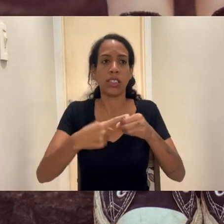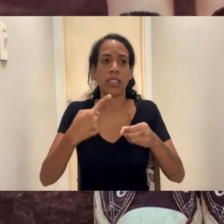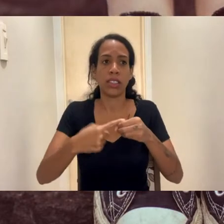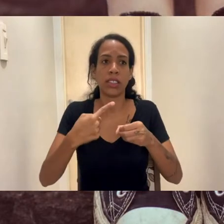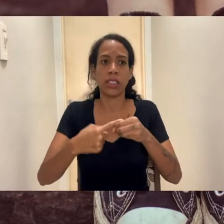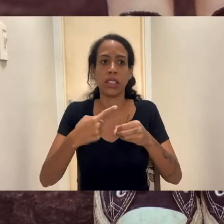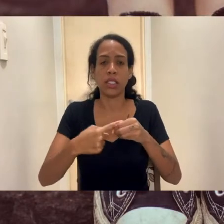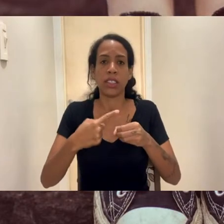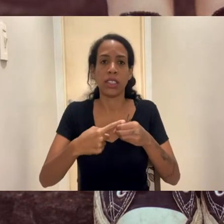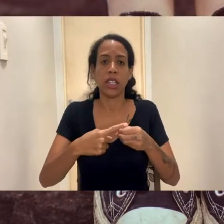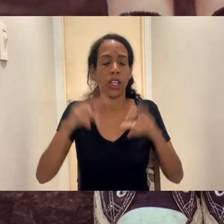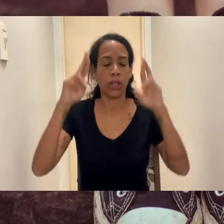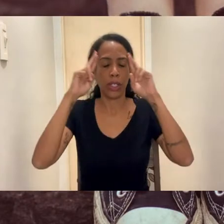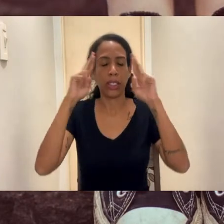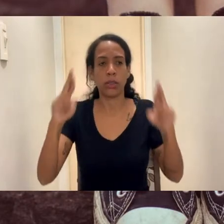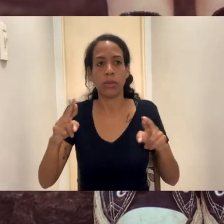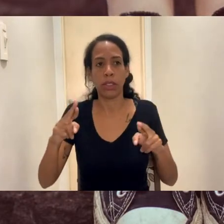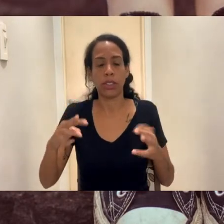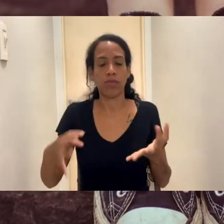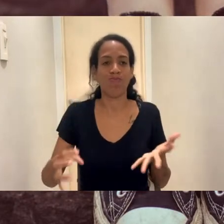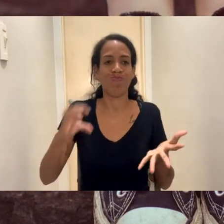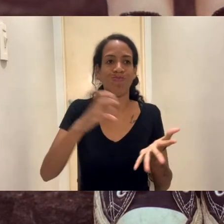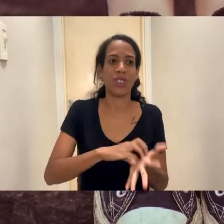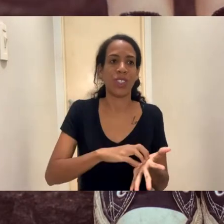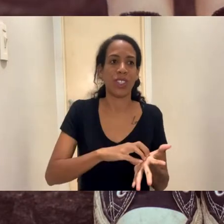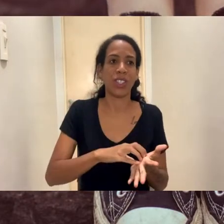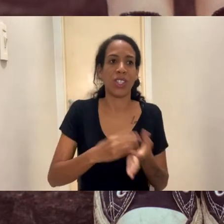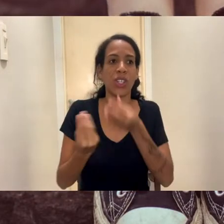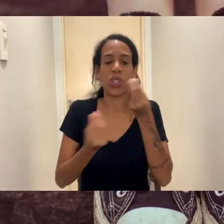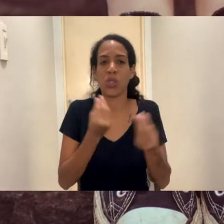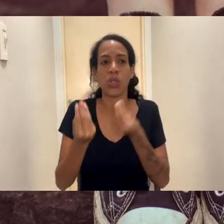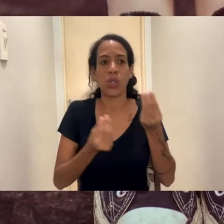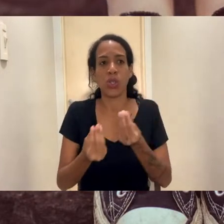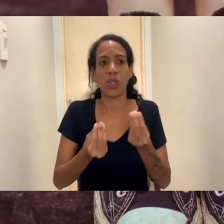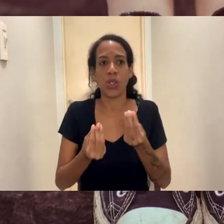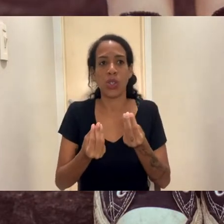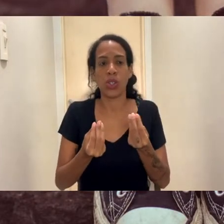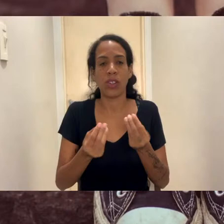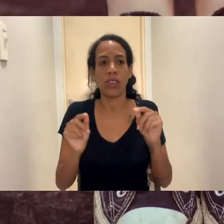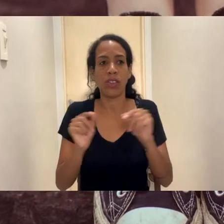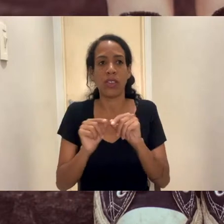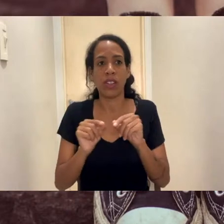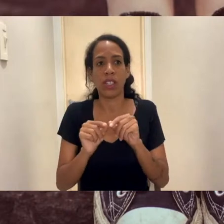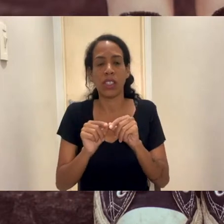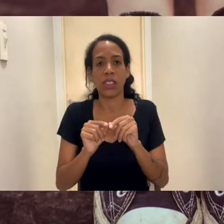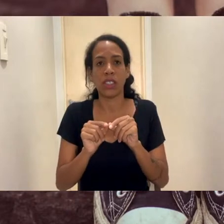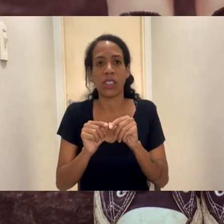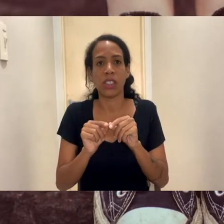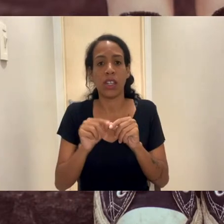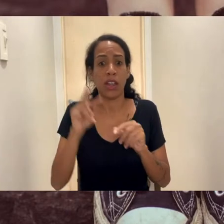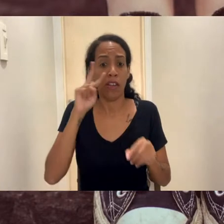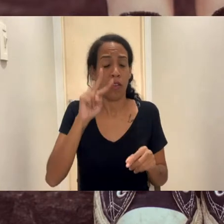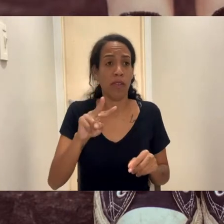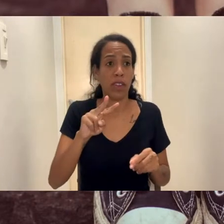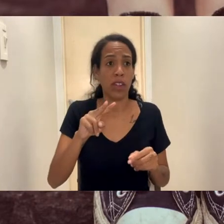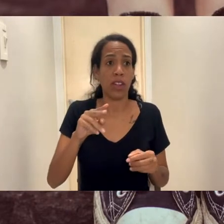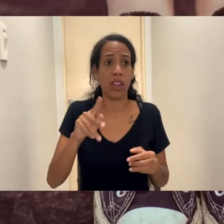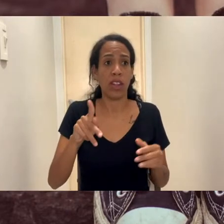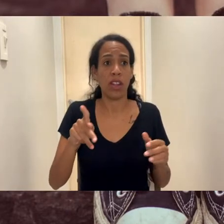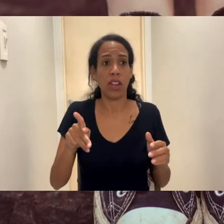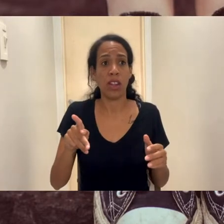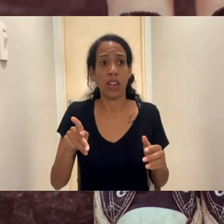esteja respeitando a aplicação e o formato da medida socioeducativa prevista no Estatuto da